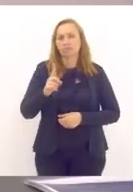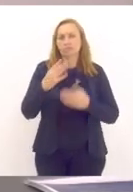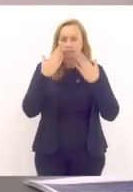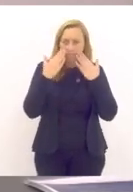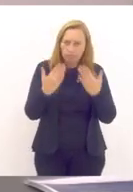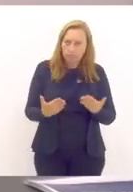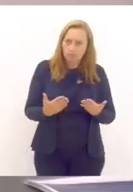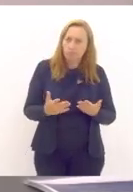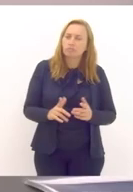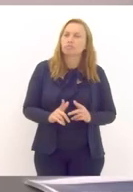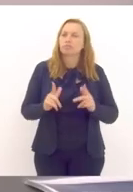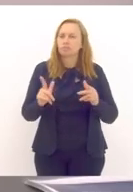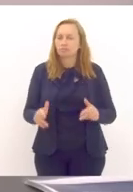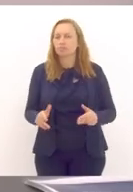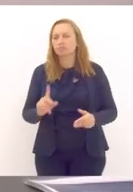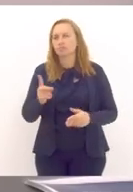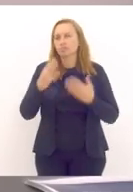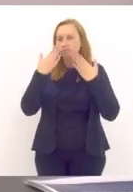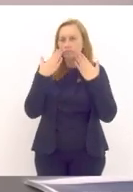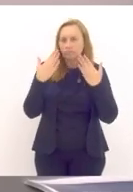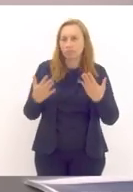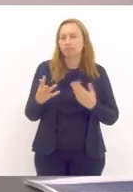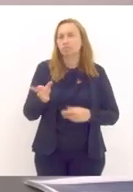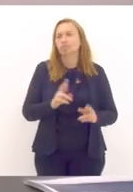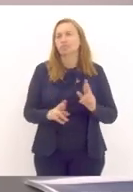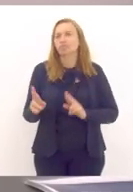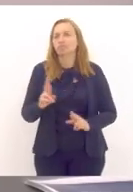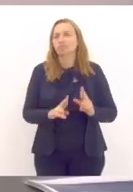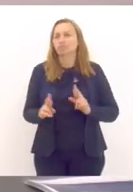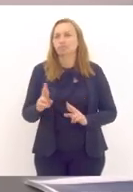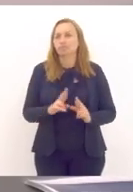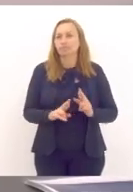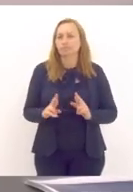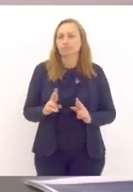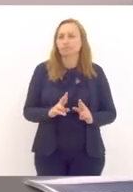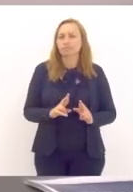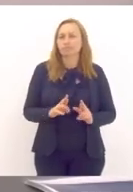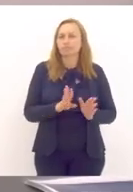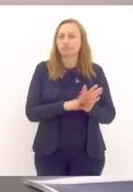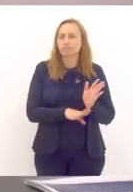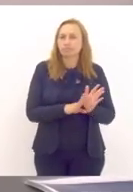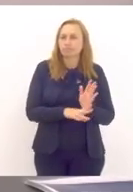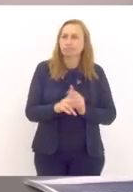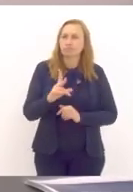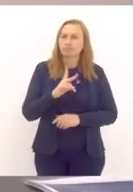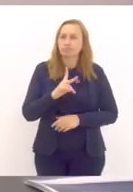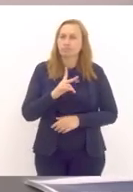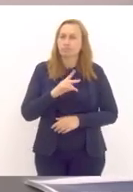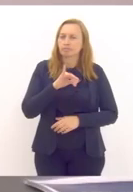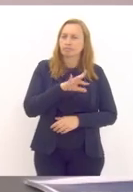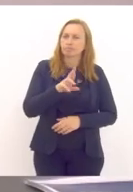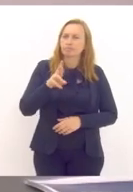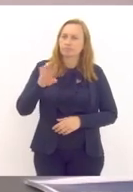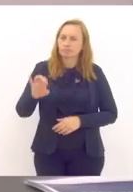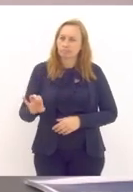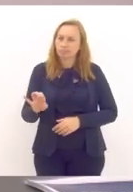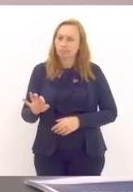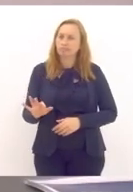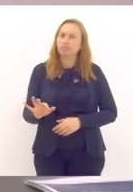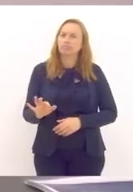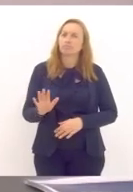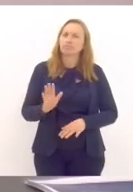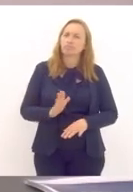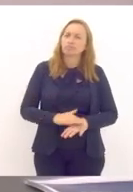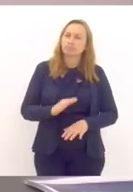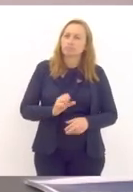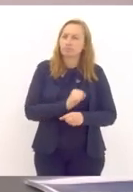como não foi apresentado a relação despesa de pessoal, RCL, dos demais poderes, porque a gente está esperando